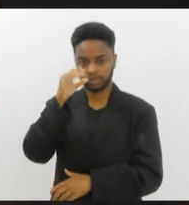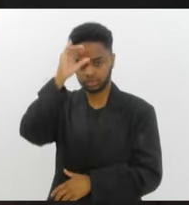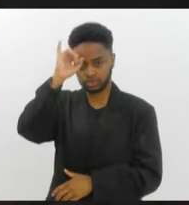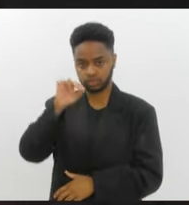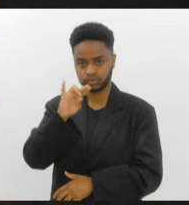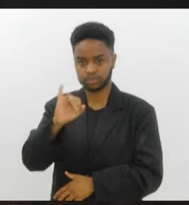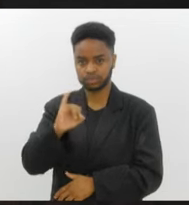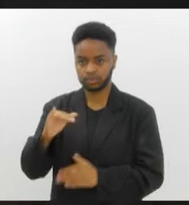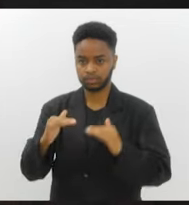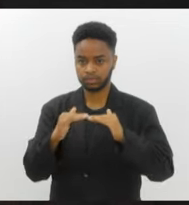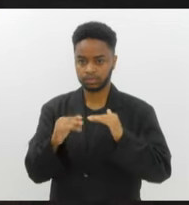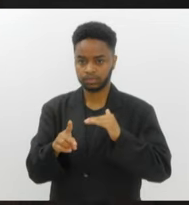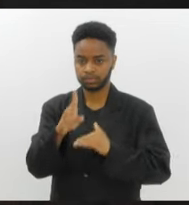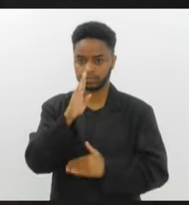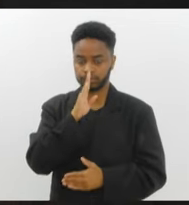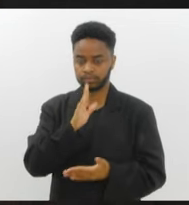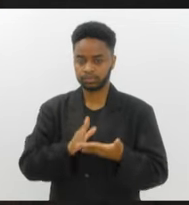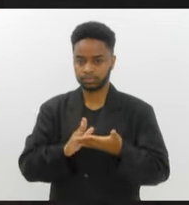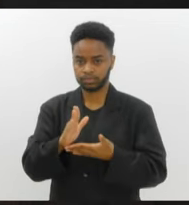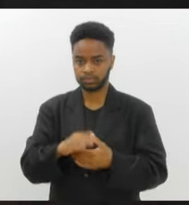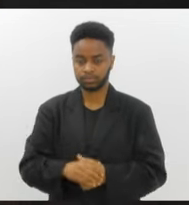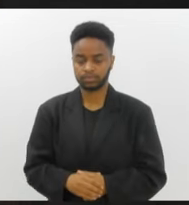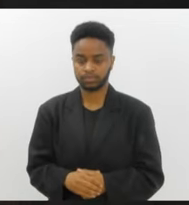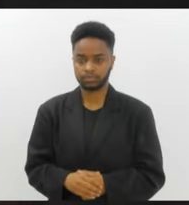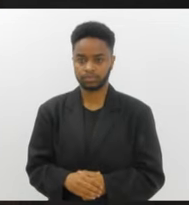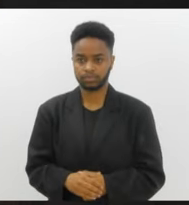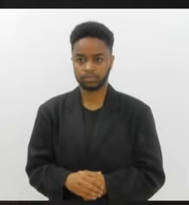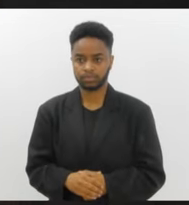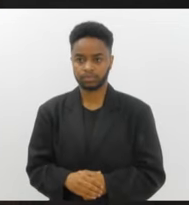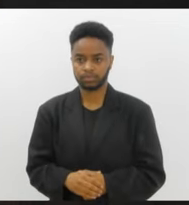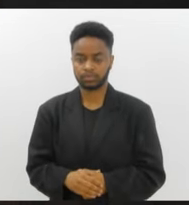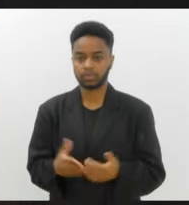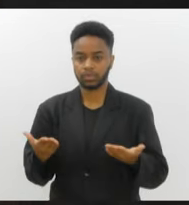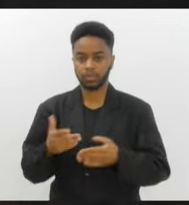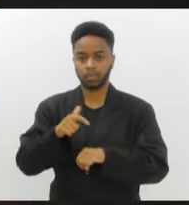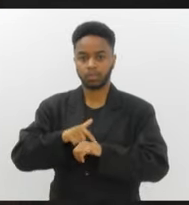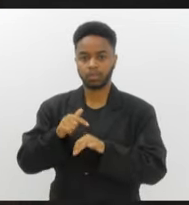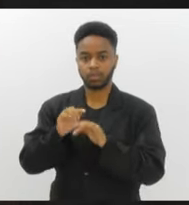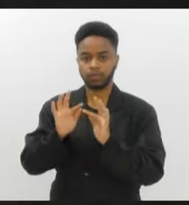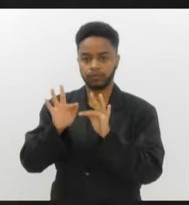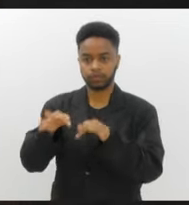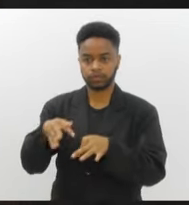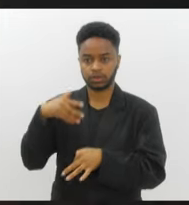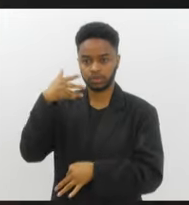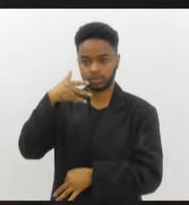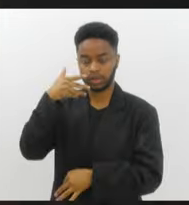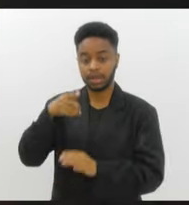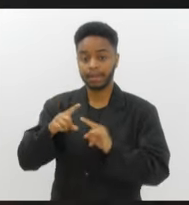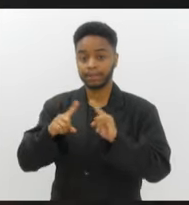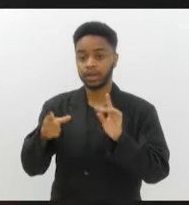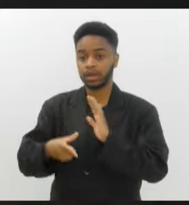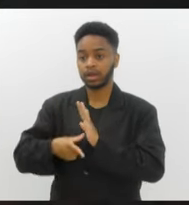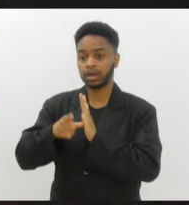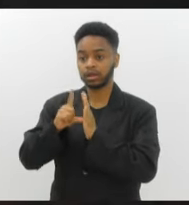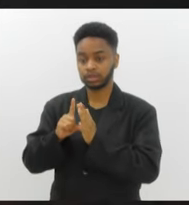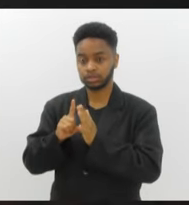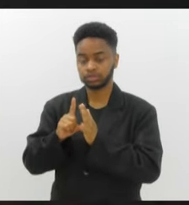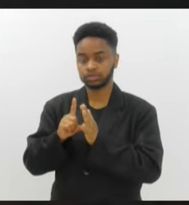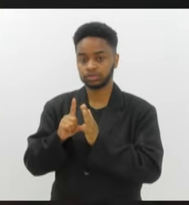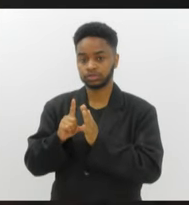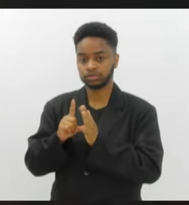aprovam. Permaneça como estão, aprovado. Passa-se ao expediente final, antes, porém, uma